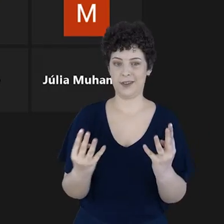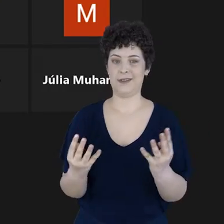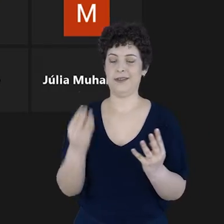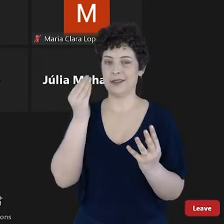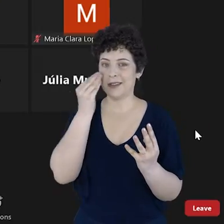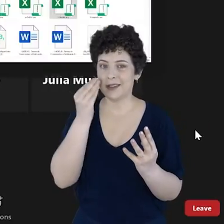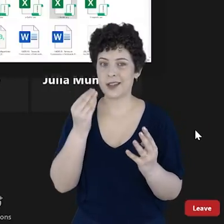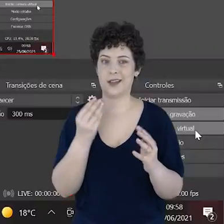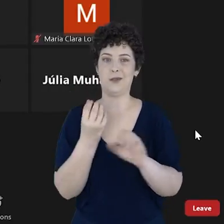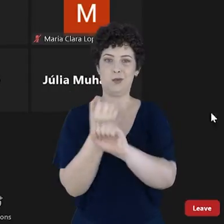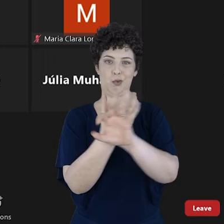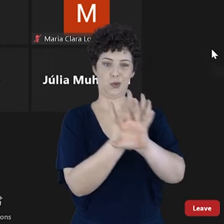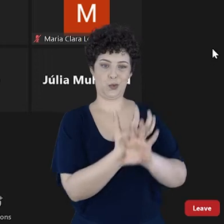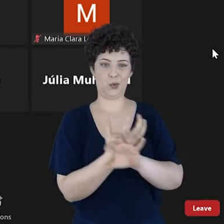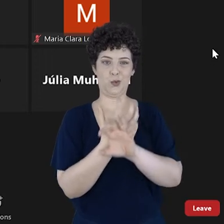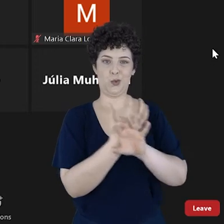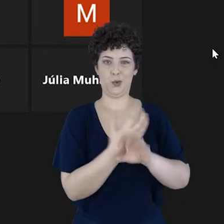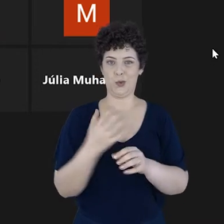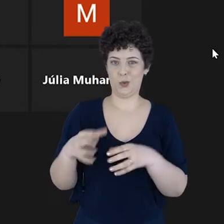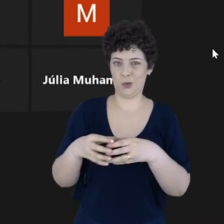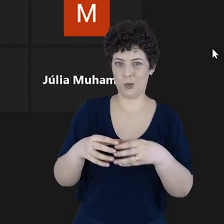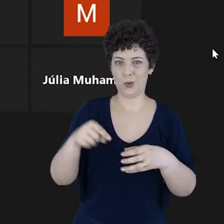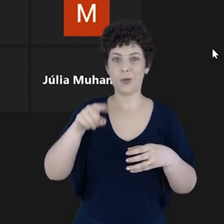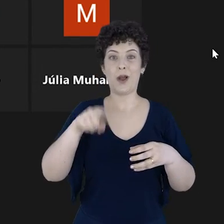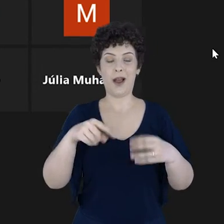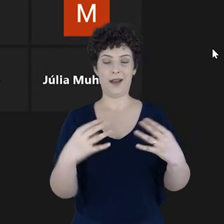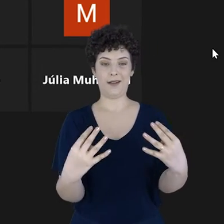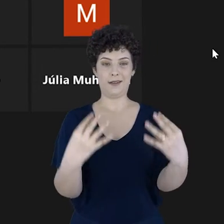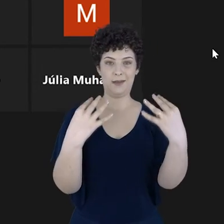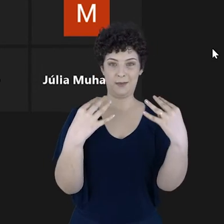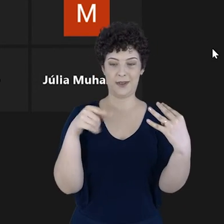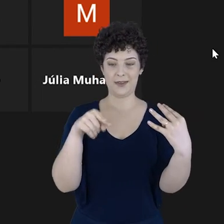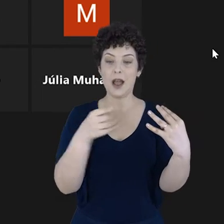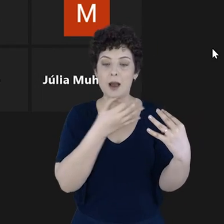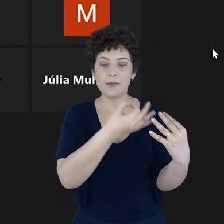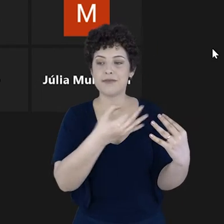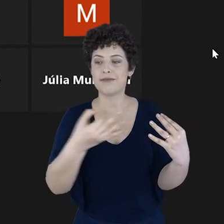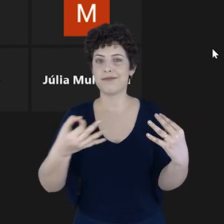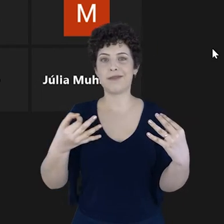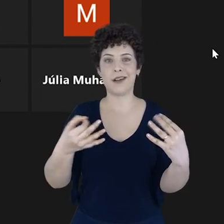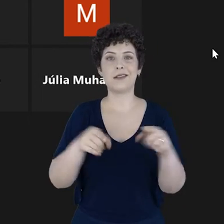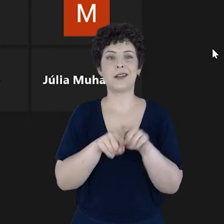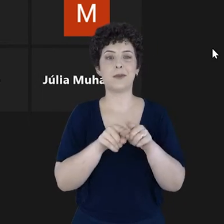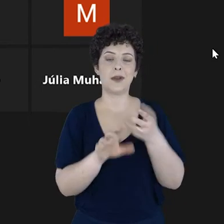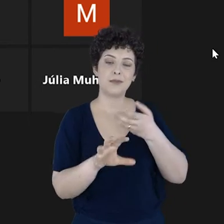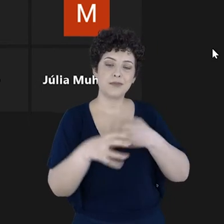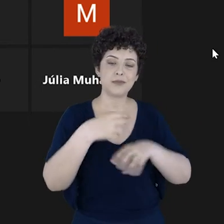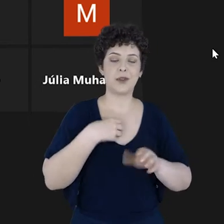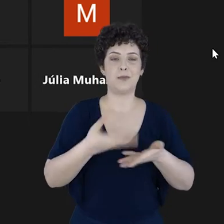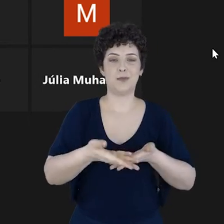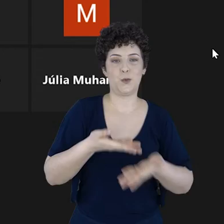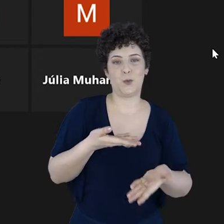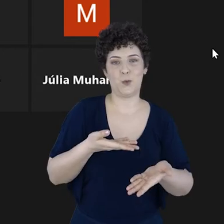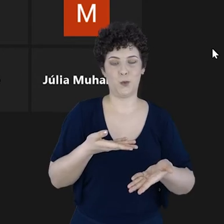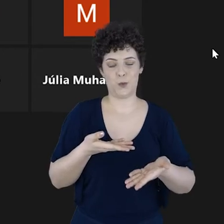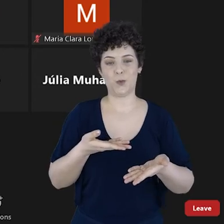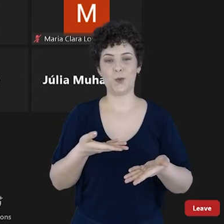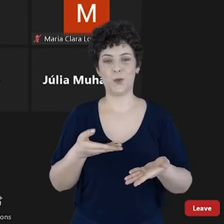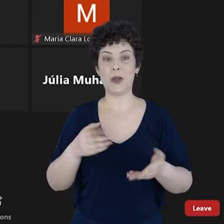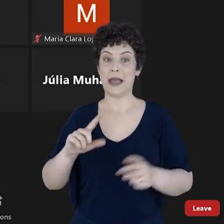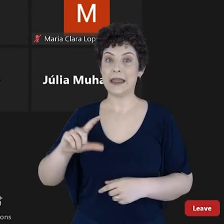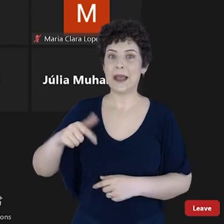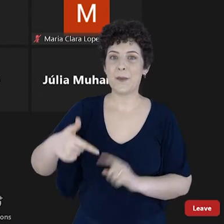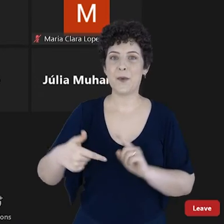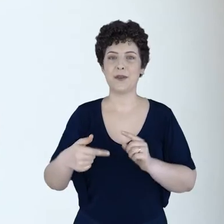de relação com o grupo enquanto espectadores, essa pessoa enquanto propositora, né, de alguma situação cênica.